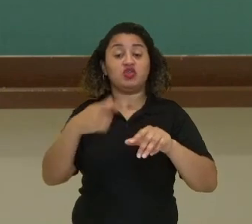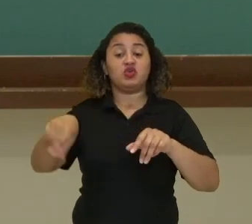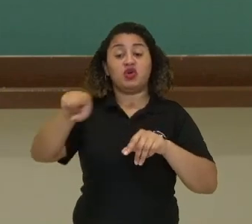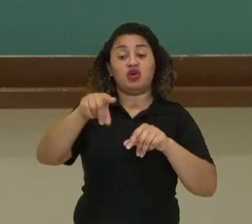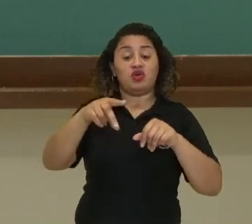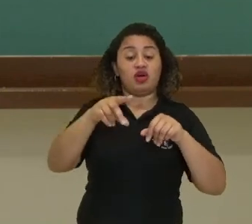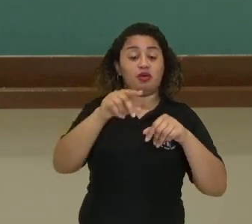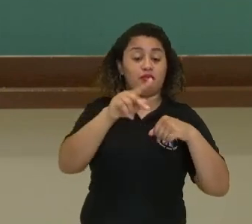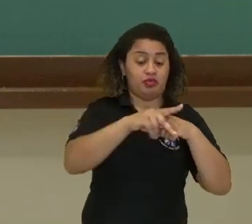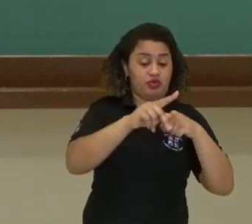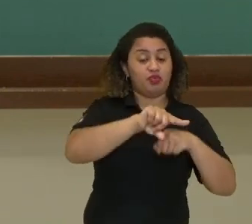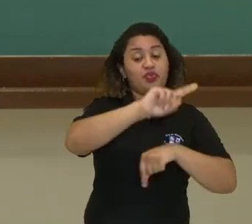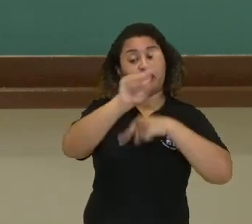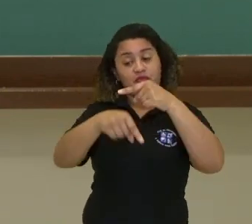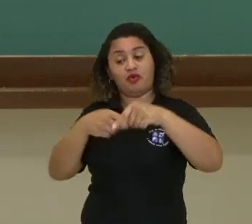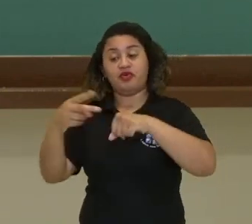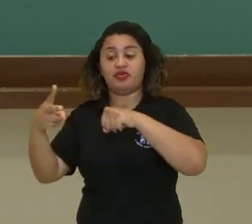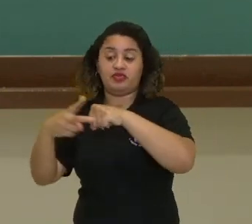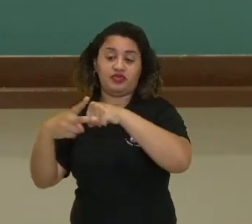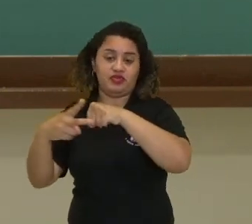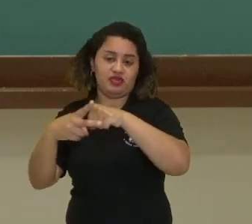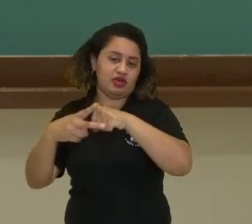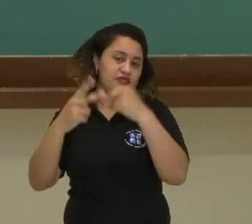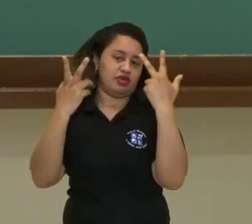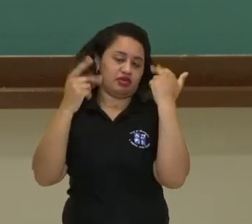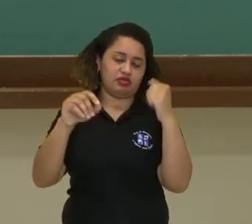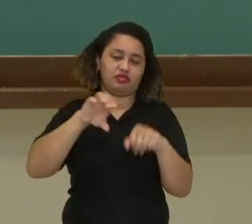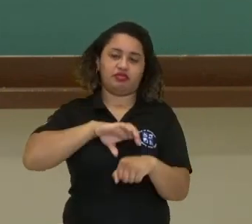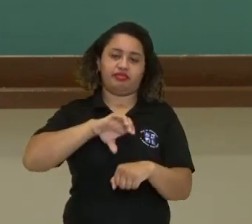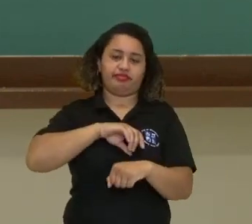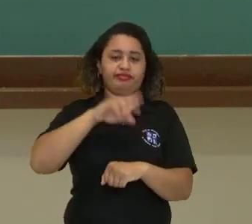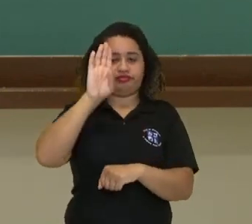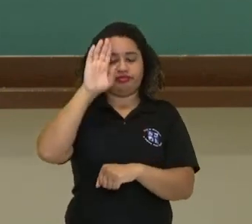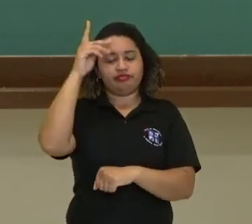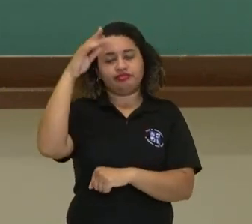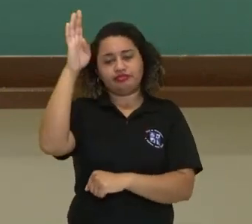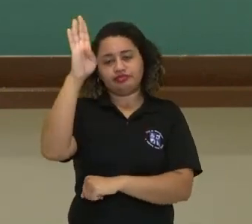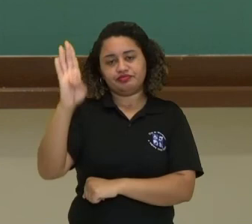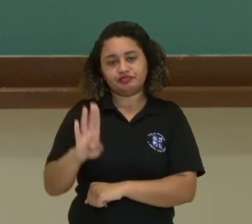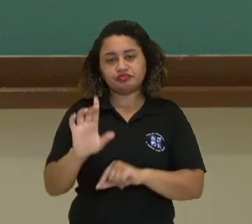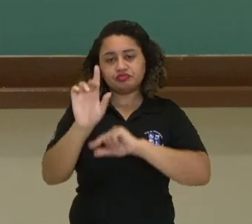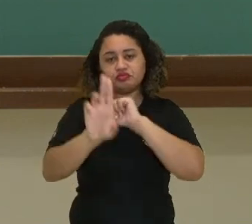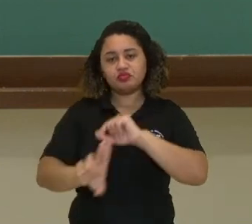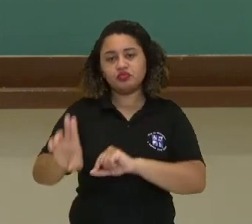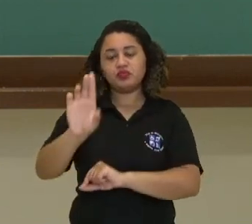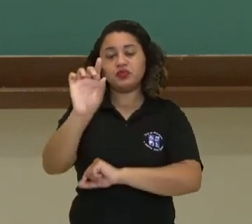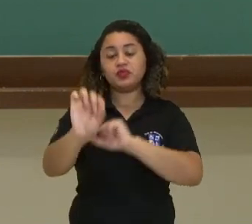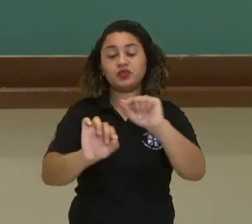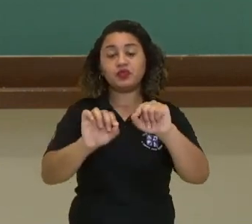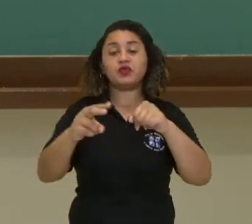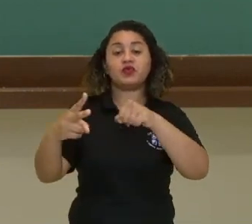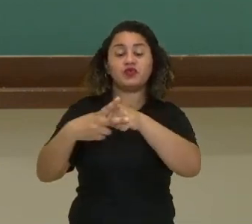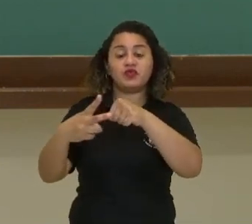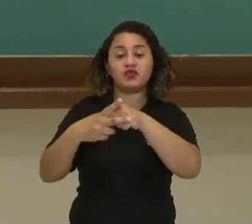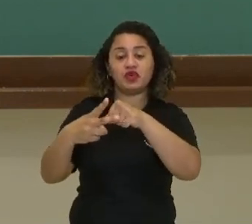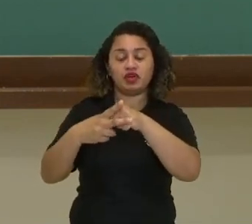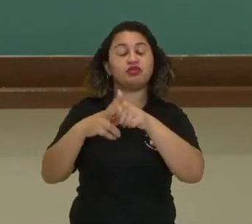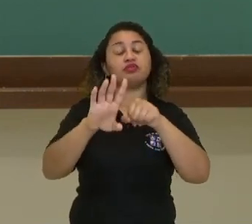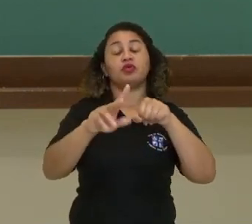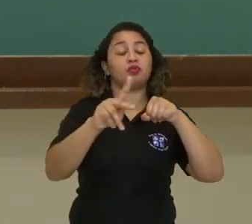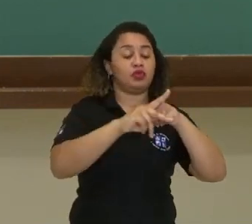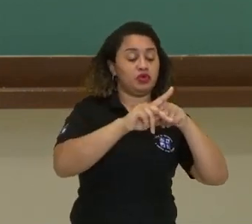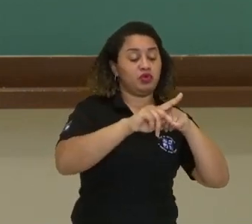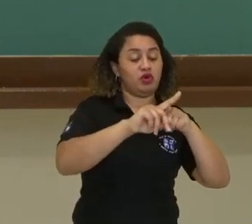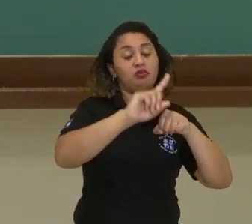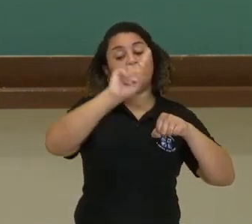antes dos verbos. É comum em língua portuguesa, principalmente no Brasil, utilizar os verbos, o pronome antes